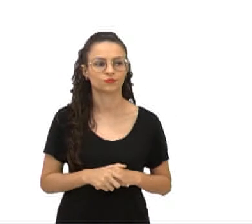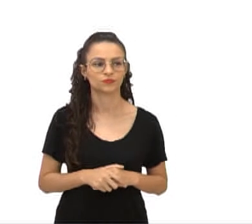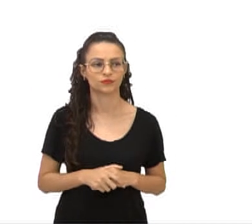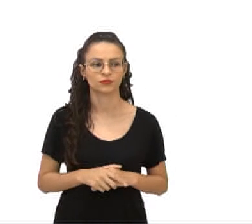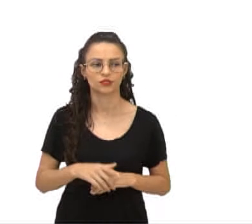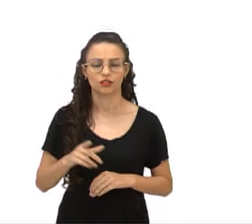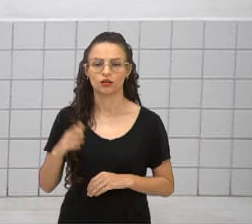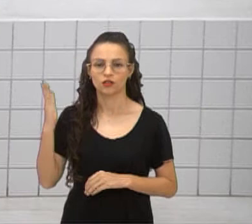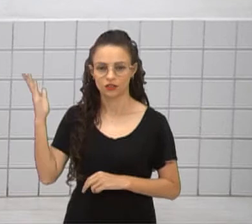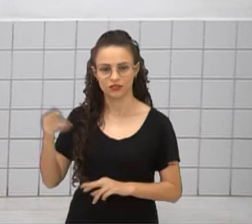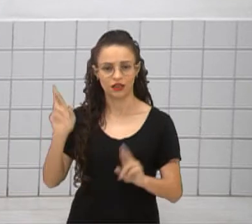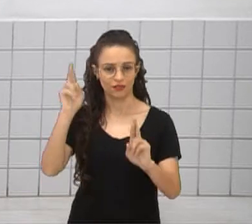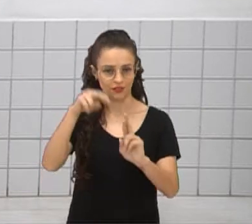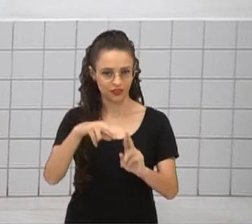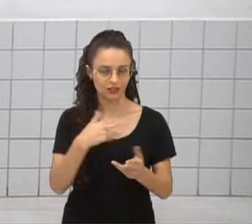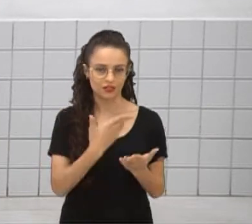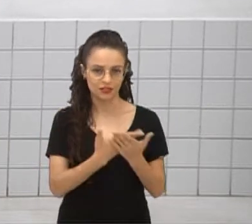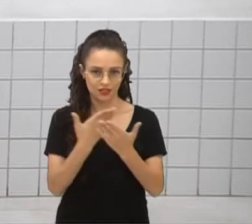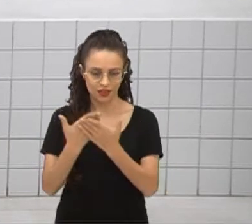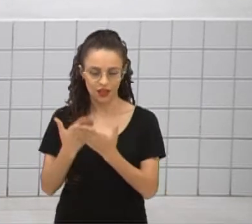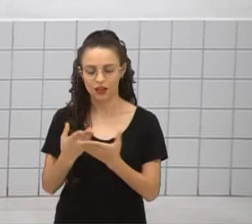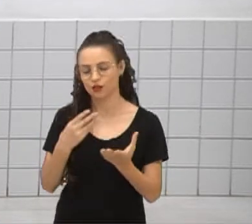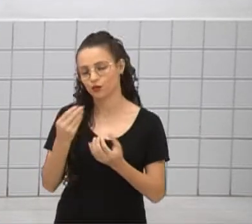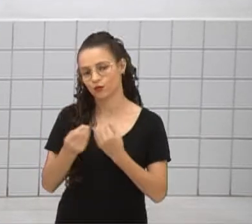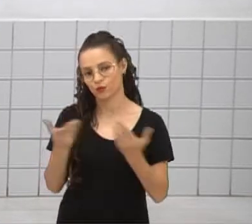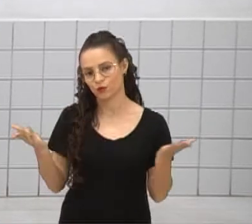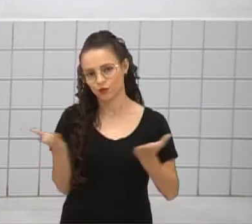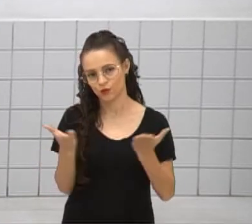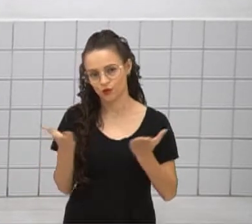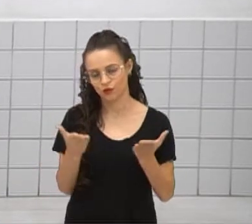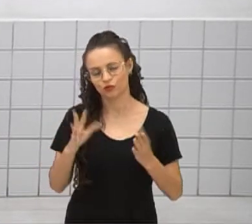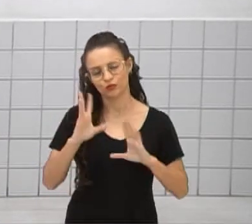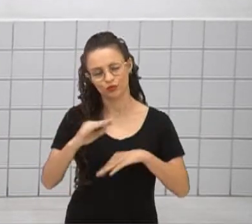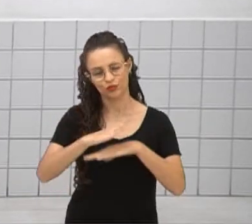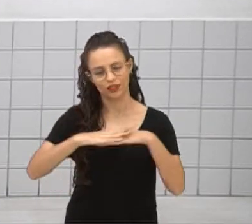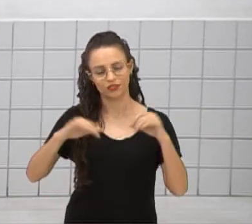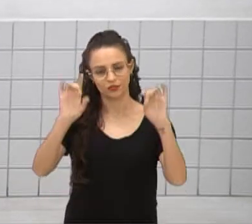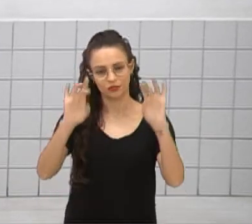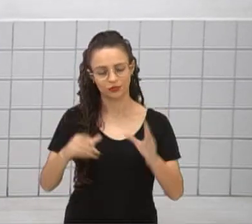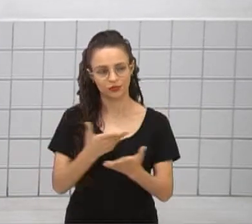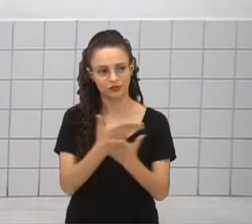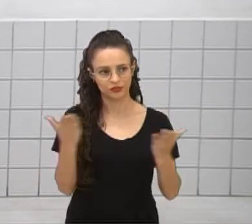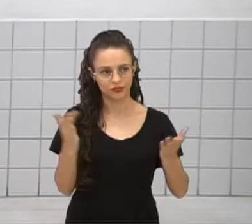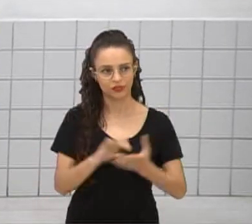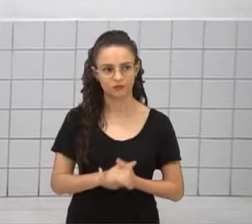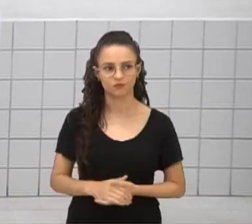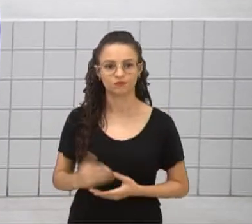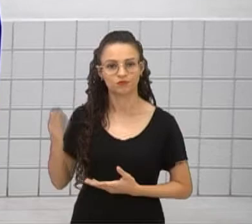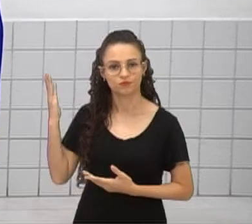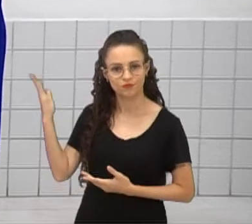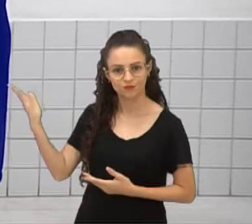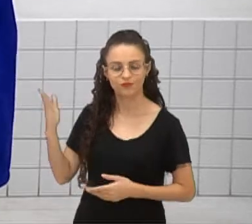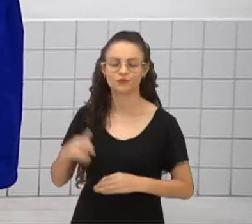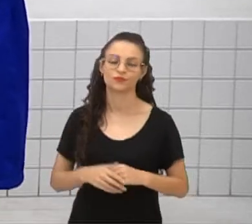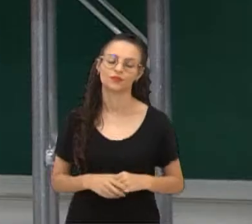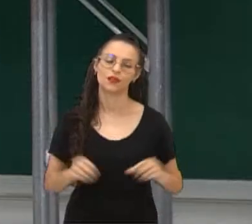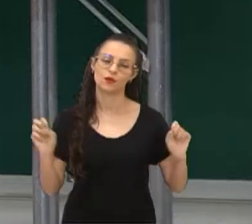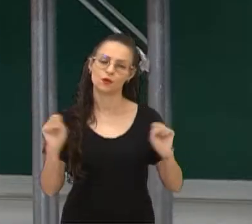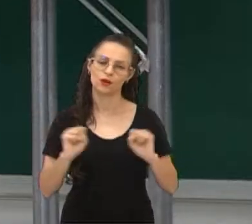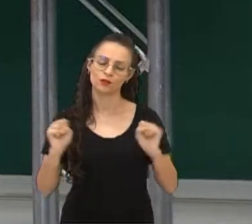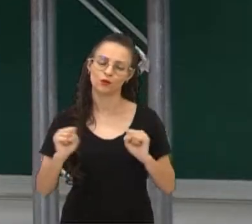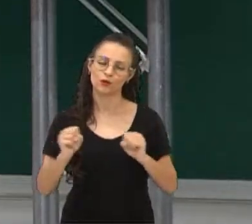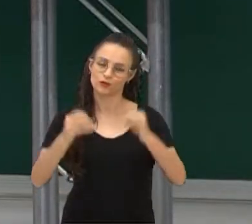aqui tem nelas referências Daí onde retiramos da sala com todo carinho para vocês e aqui que a titia